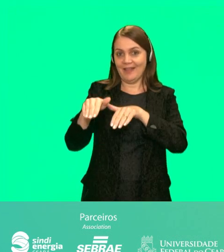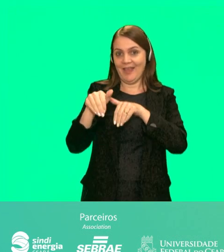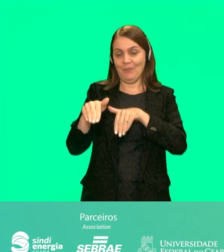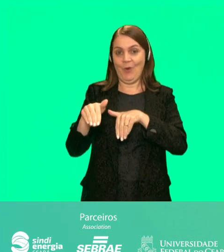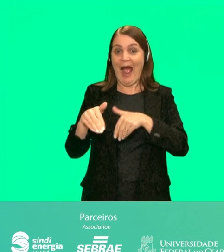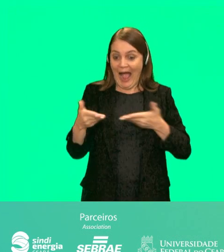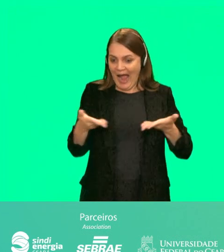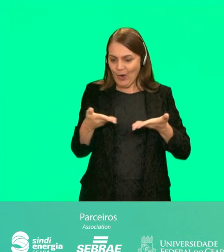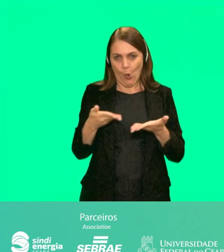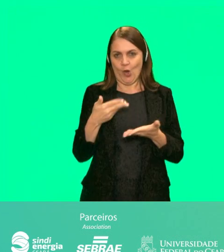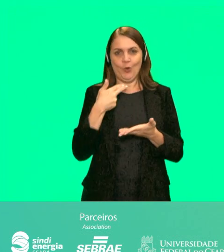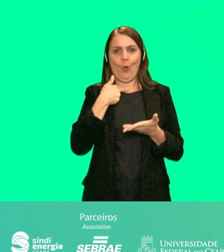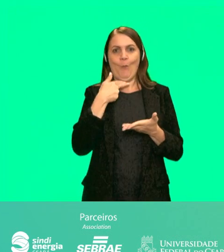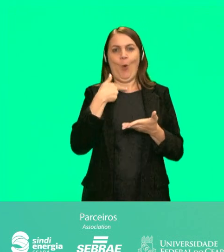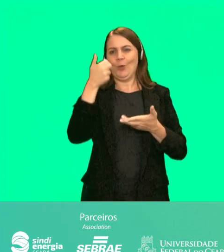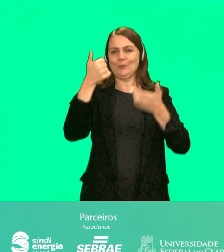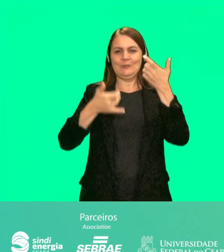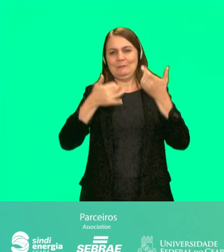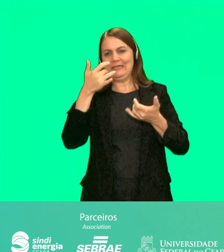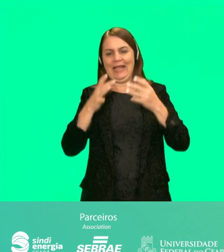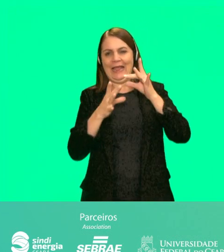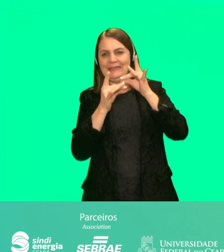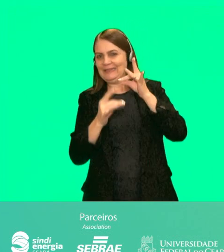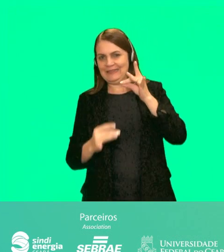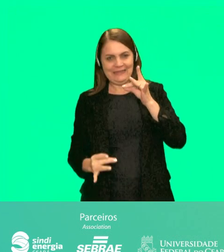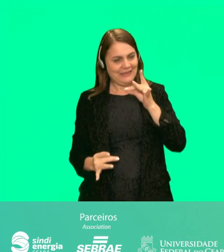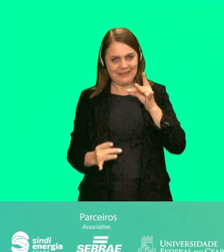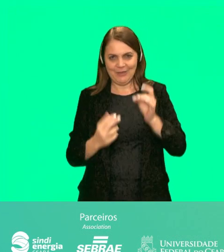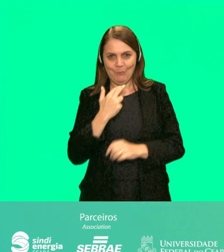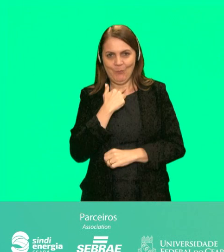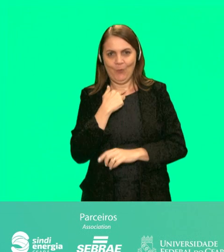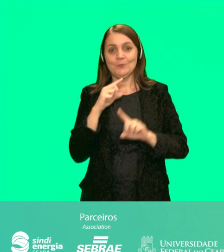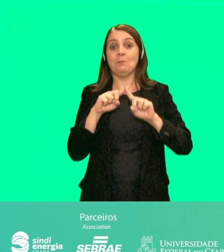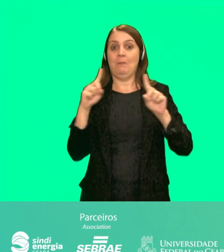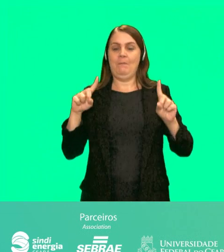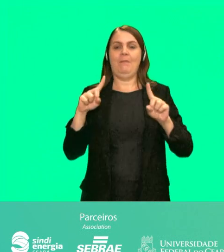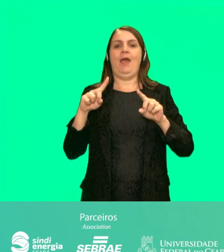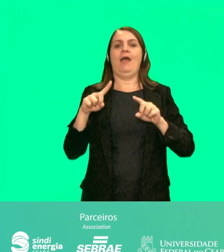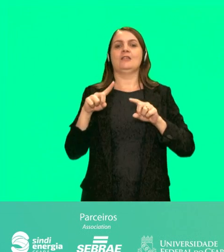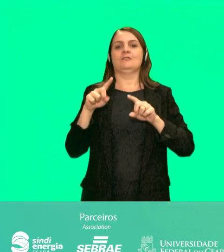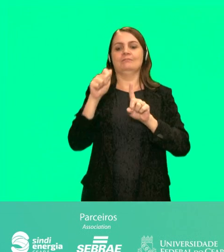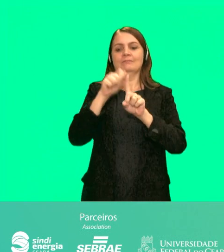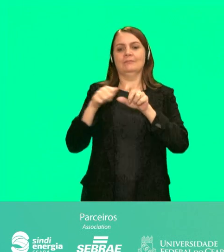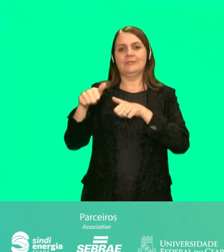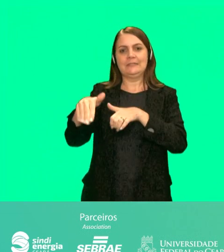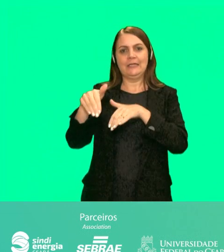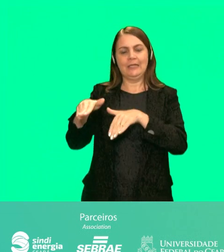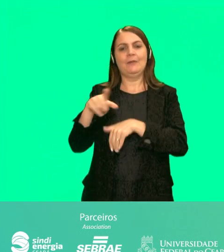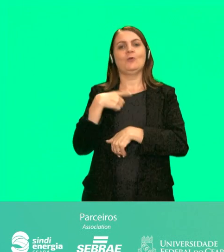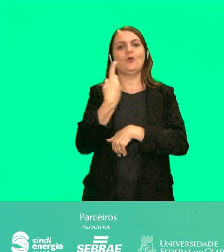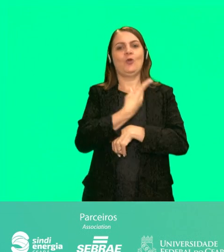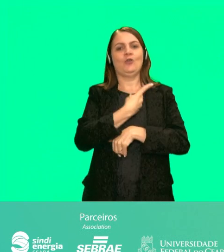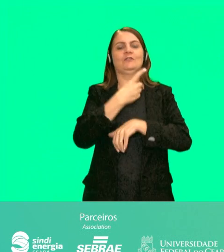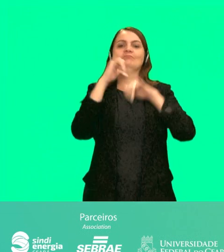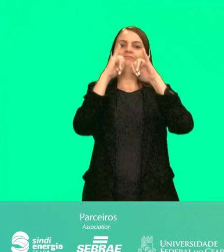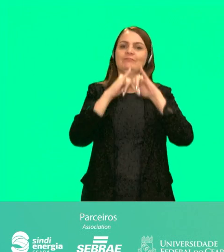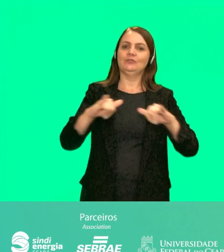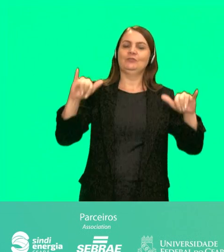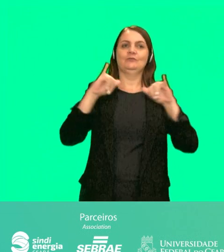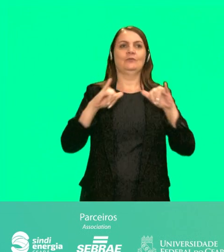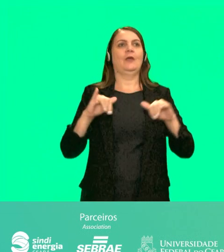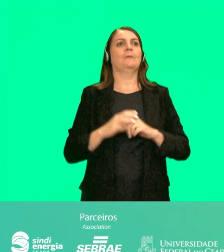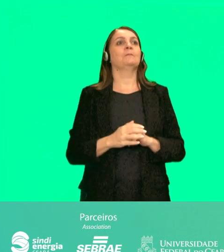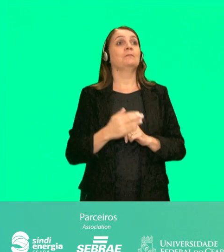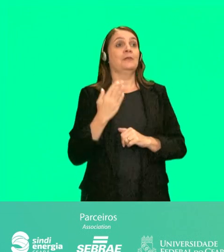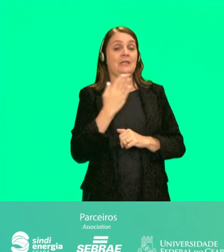gente vai estar but publicando this globalmente. hydrogen E esse project projeto is é da Hydro, com uma das we are líderes playing with brasileiras e global do setor de alcohol açúcar and e sugar